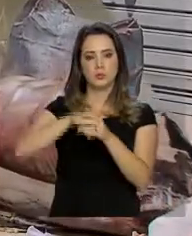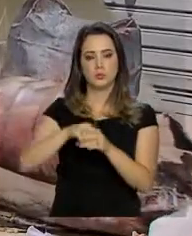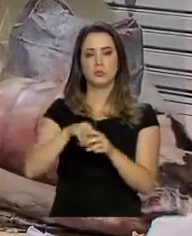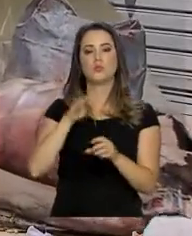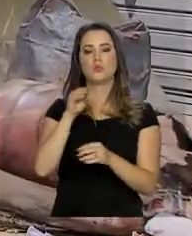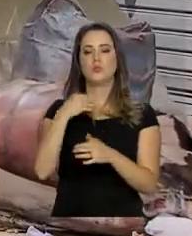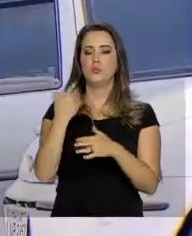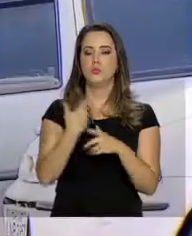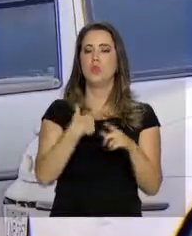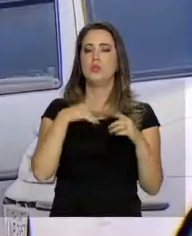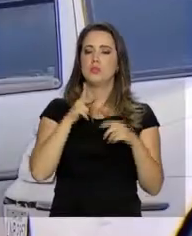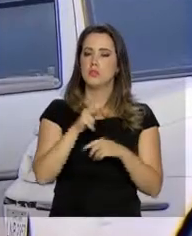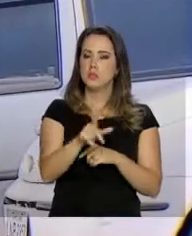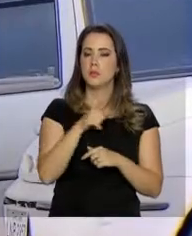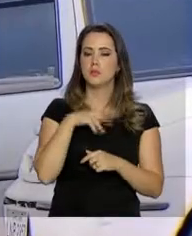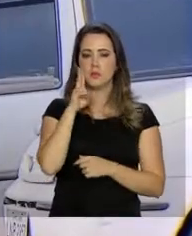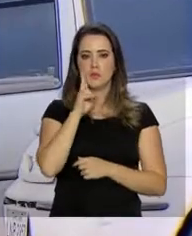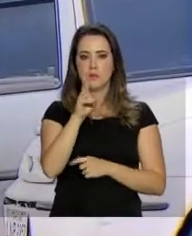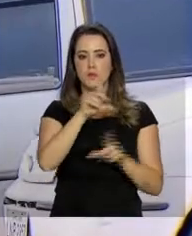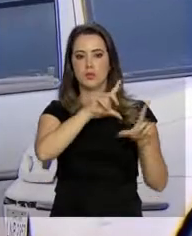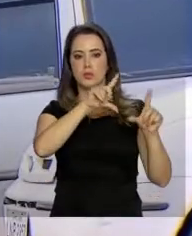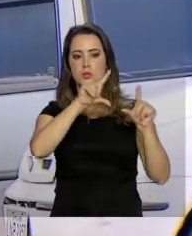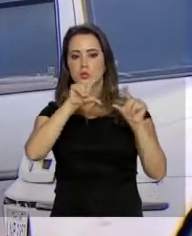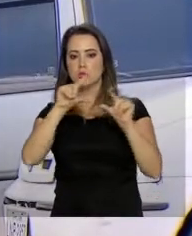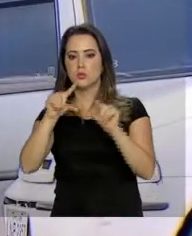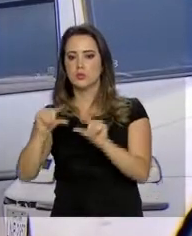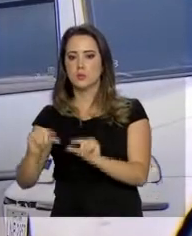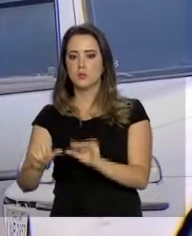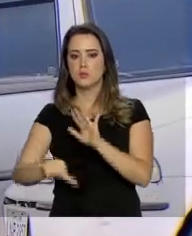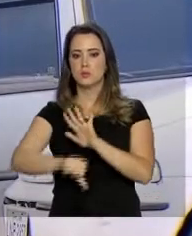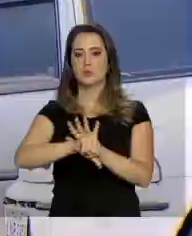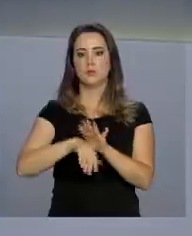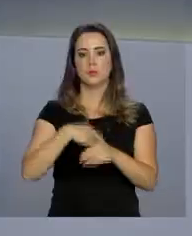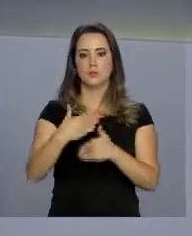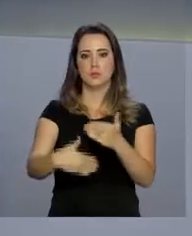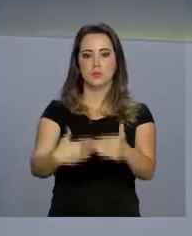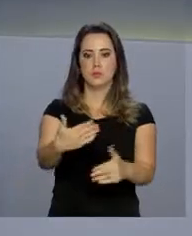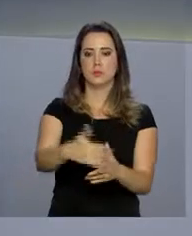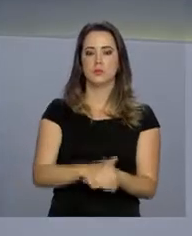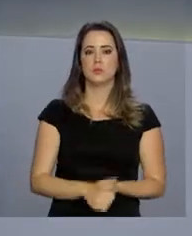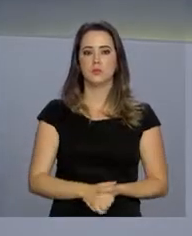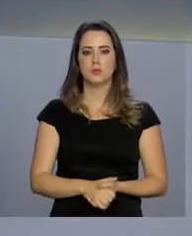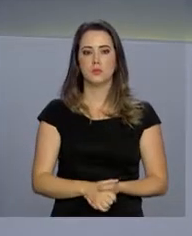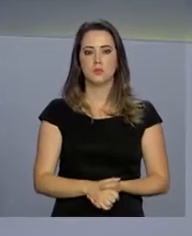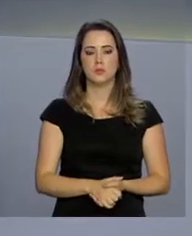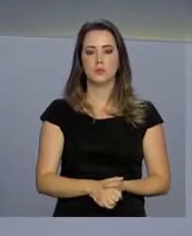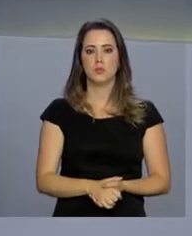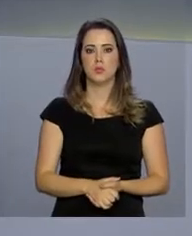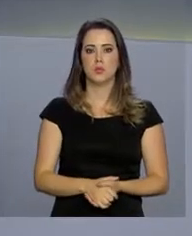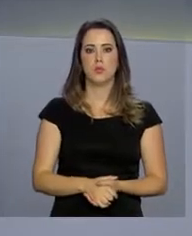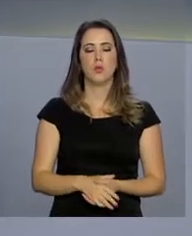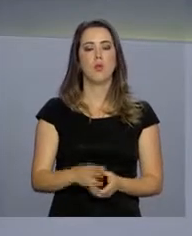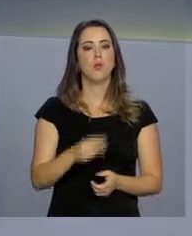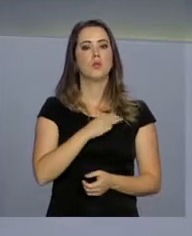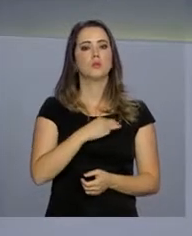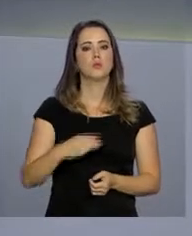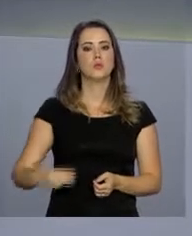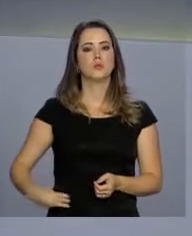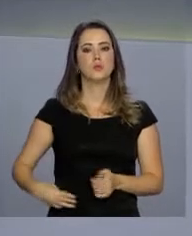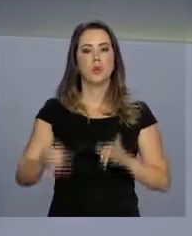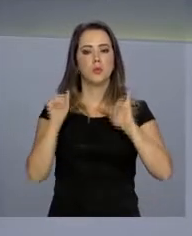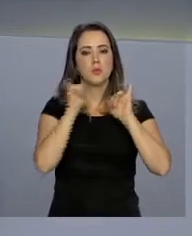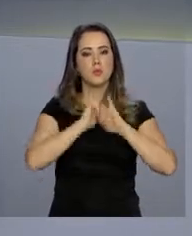a tendência é que a queda dos índices continue nos próximos meses o ministro da segurança pública raul julgman